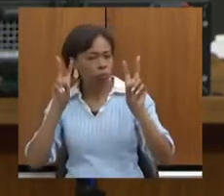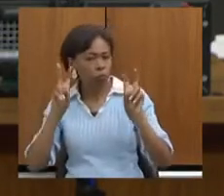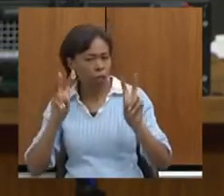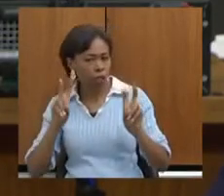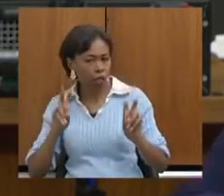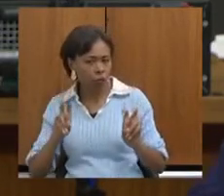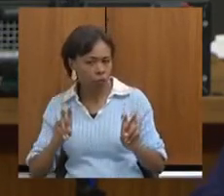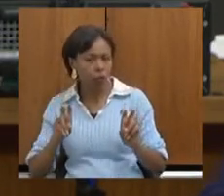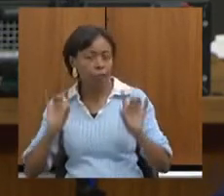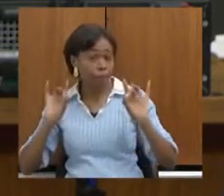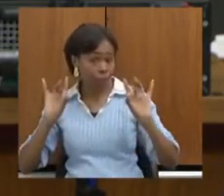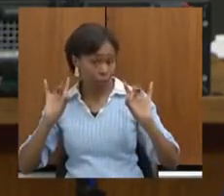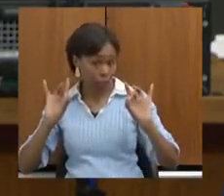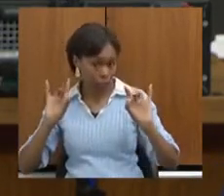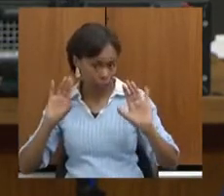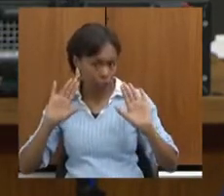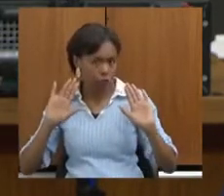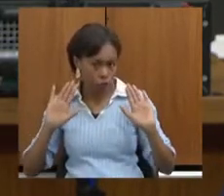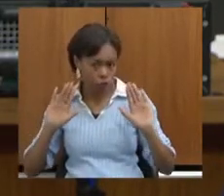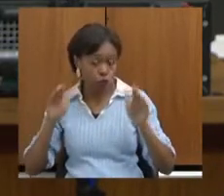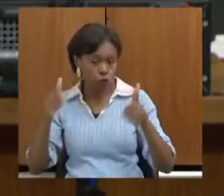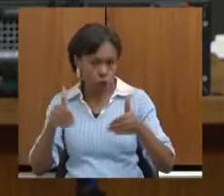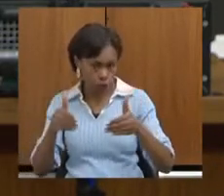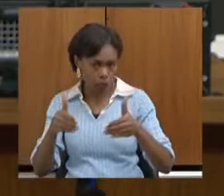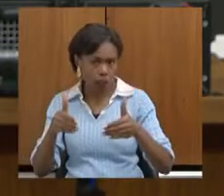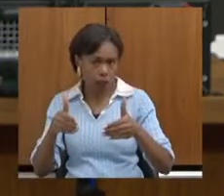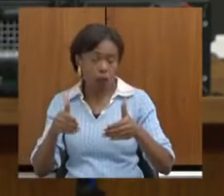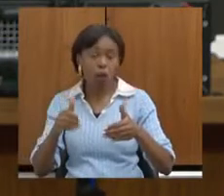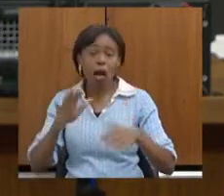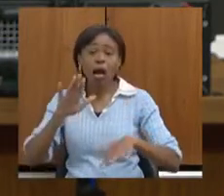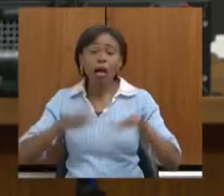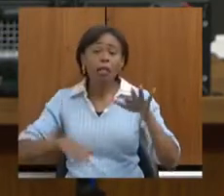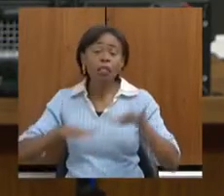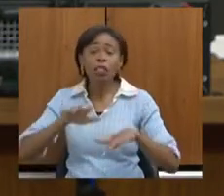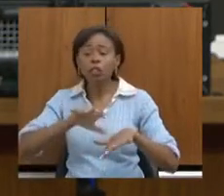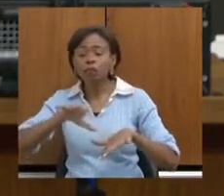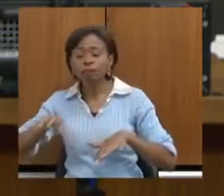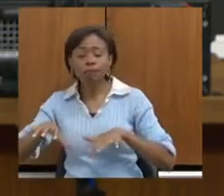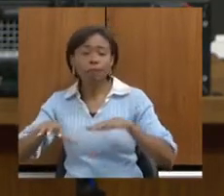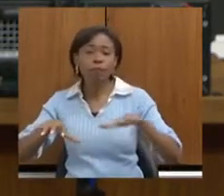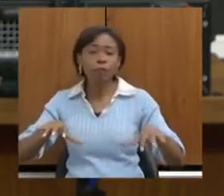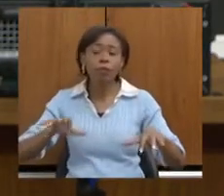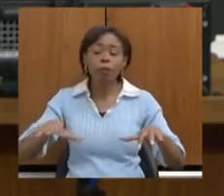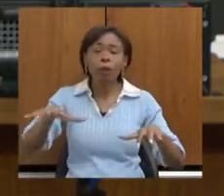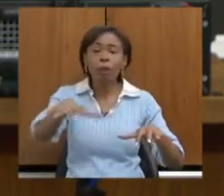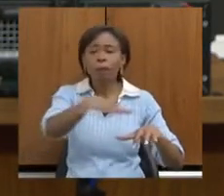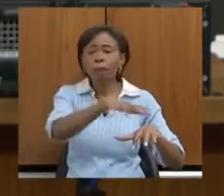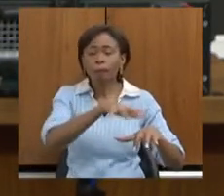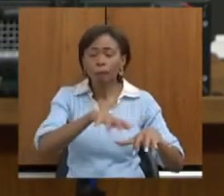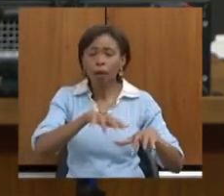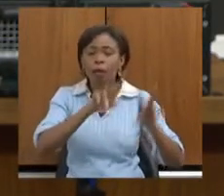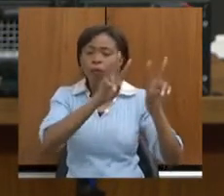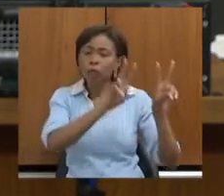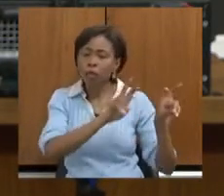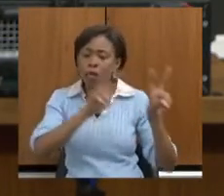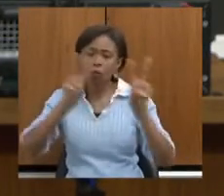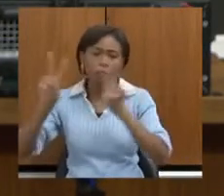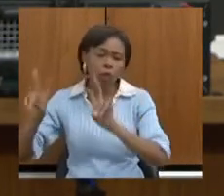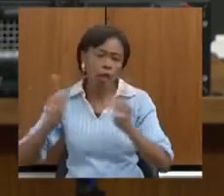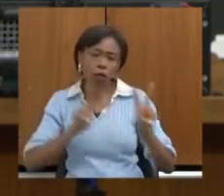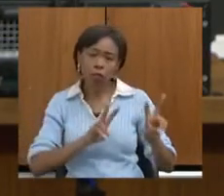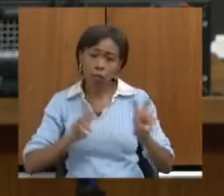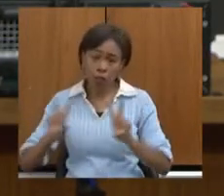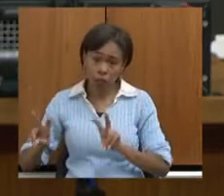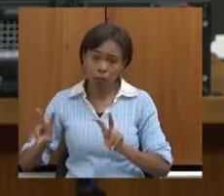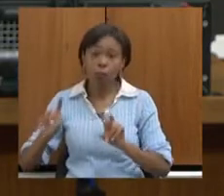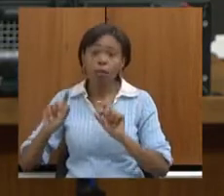específicos normalmente a gente faz uma divisão por território para que ocorram né as